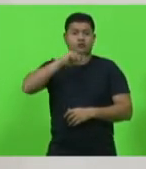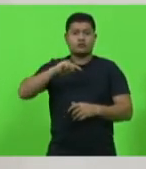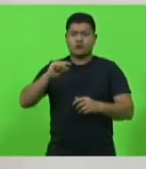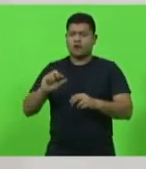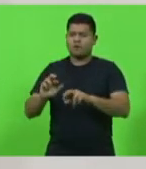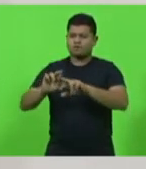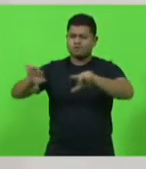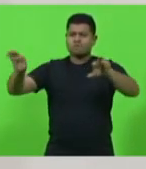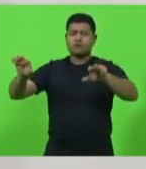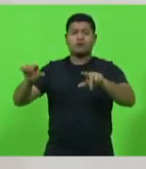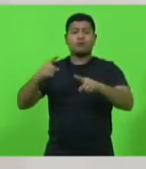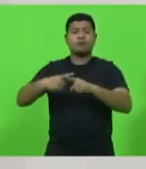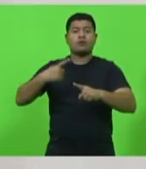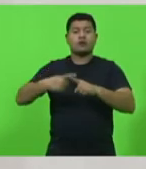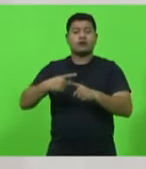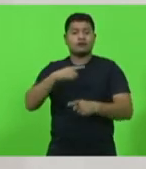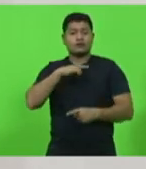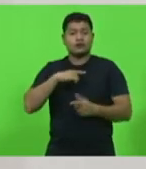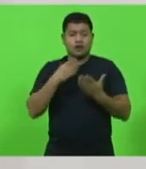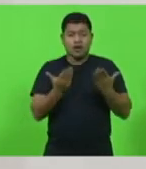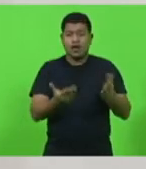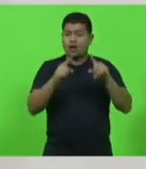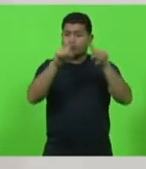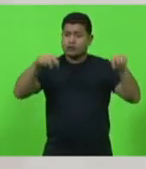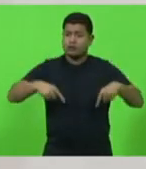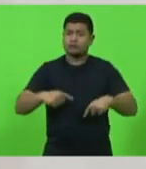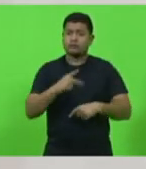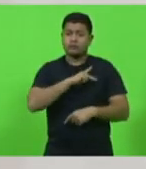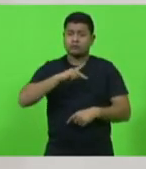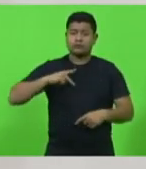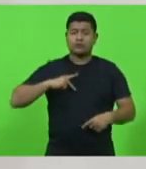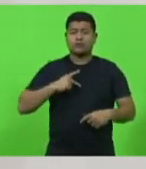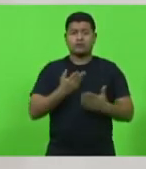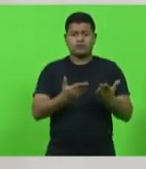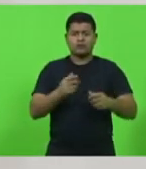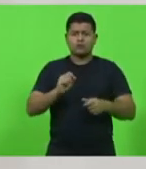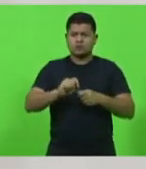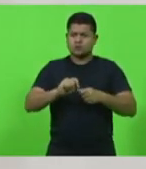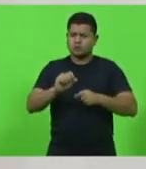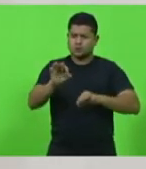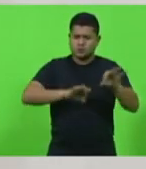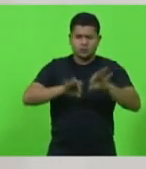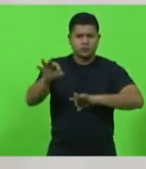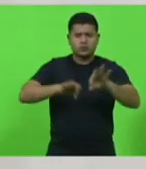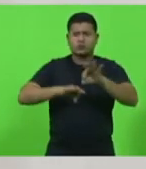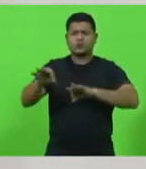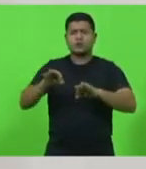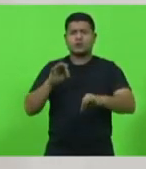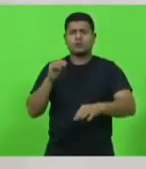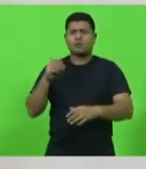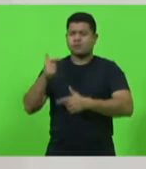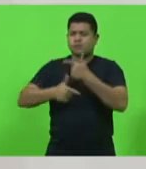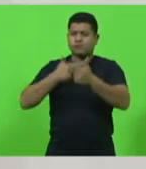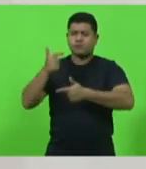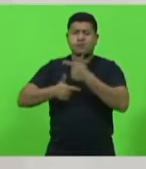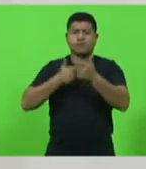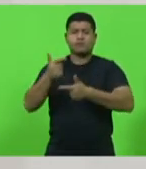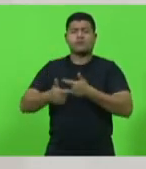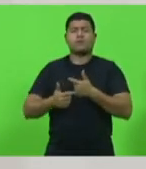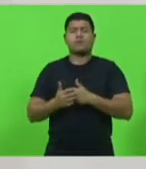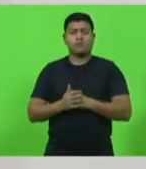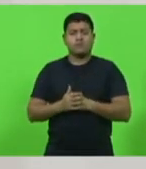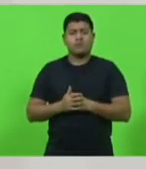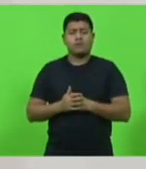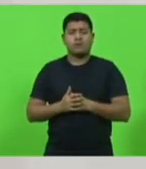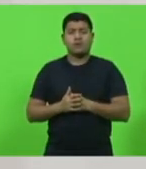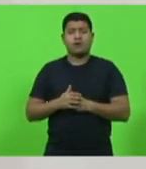porque tem ali o bom servidor público para fazer esta prestação de serviço. Às